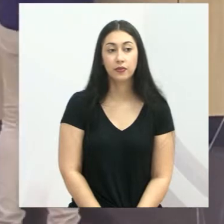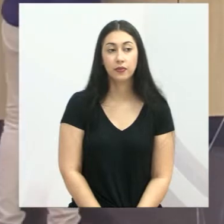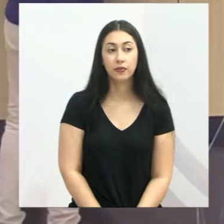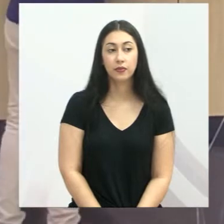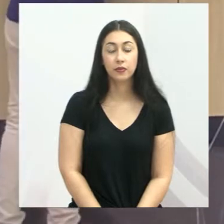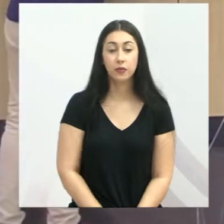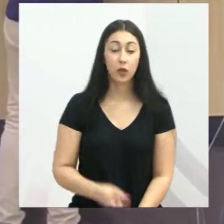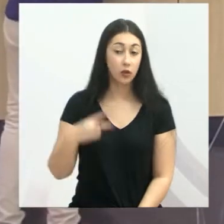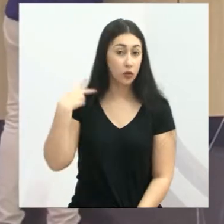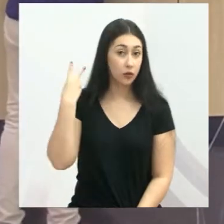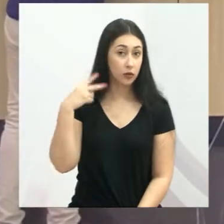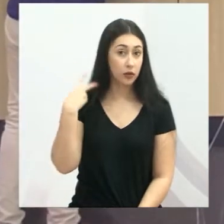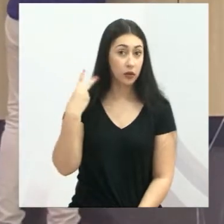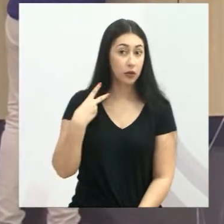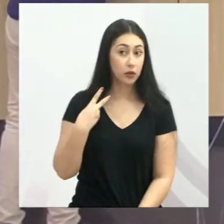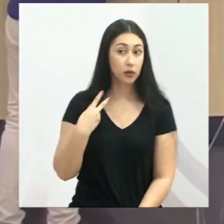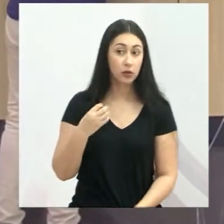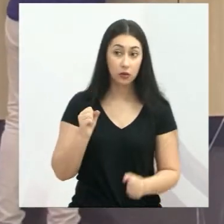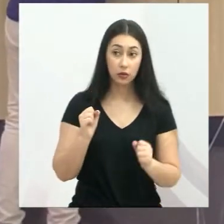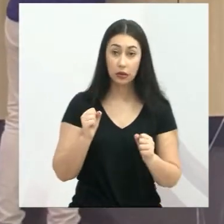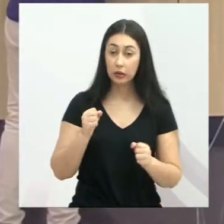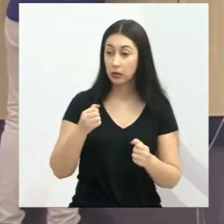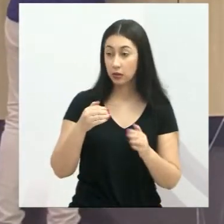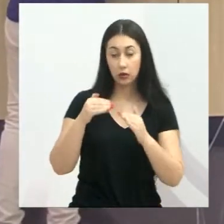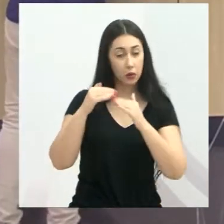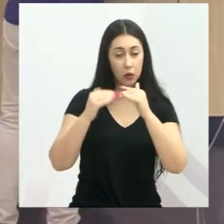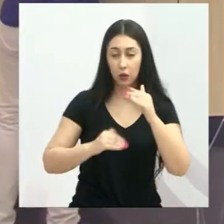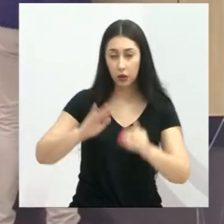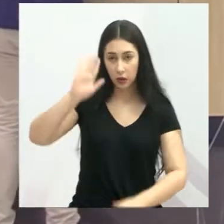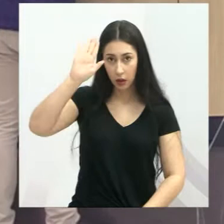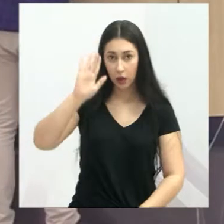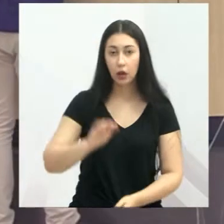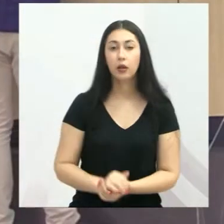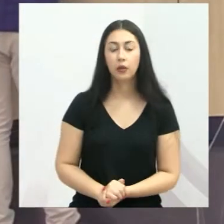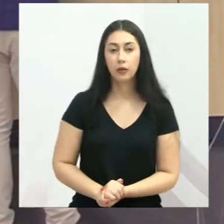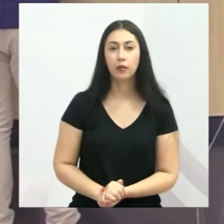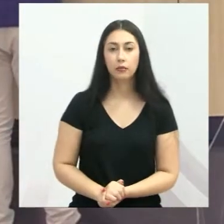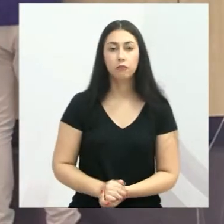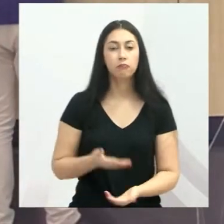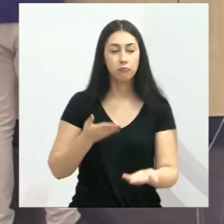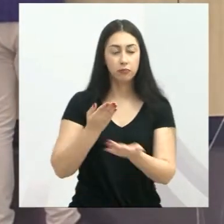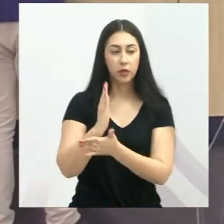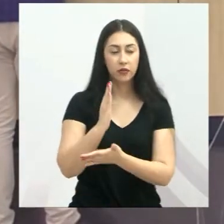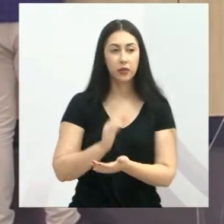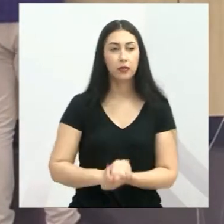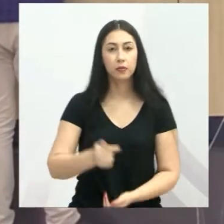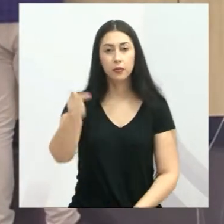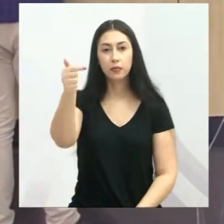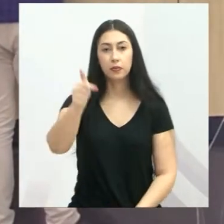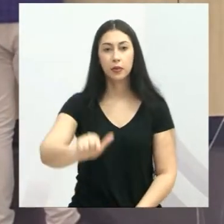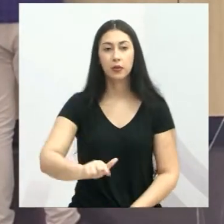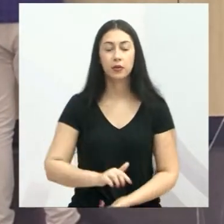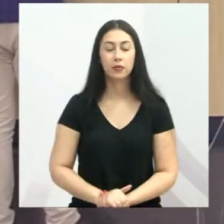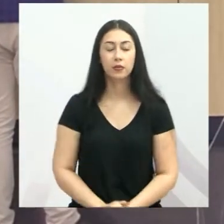Os vereadores que forem contrários, por favor, se manifestem levantando os braços. Requerimento aprovado. Próximo requerimento.